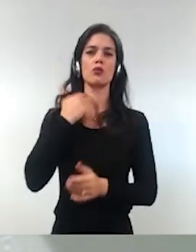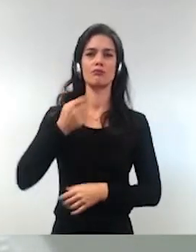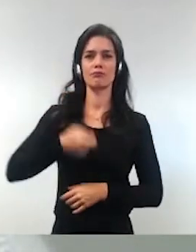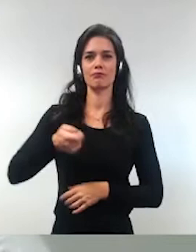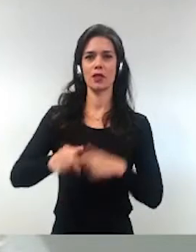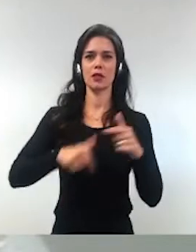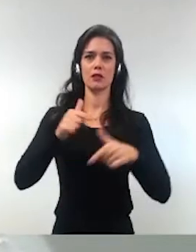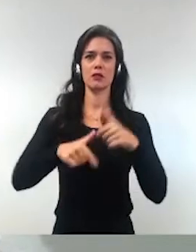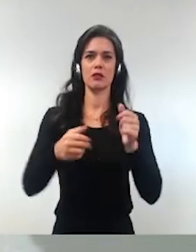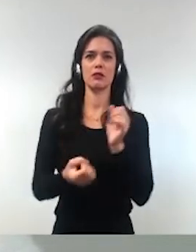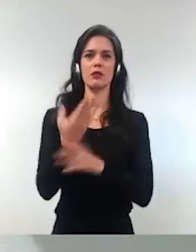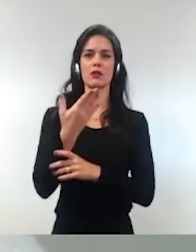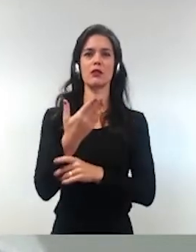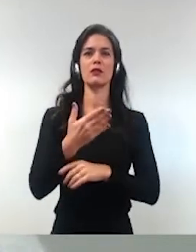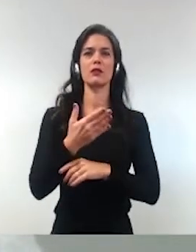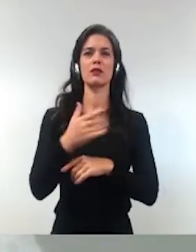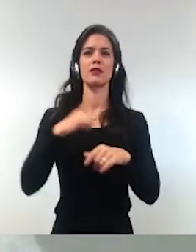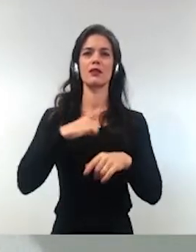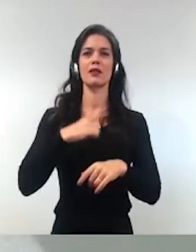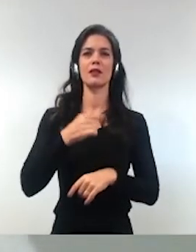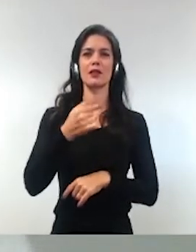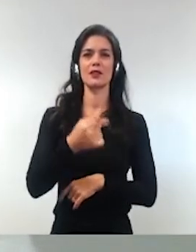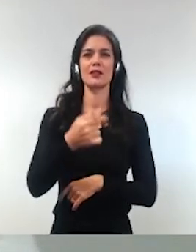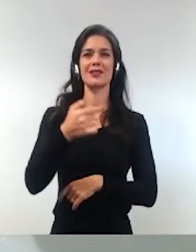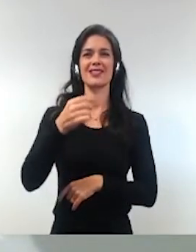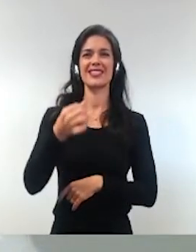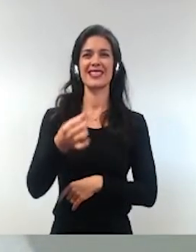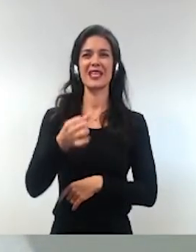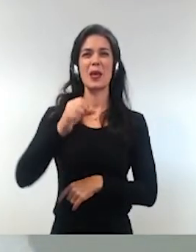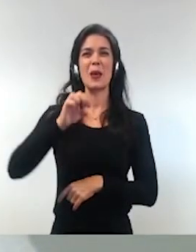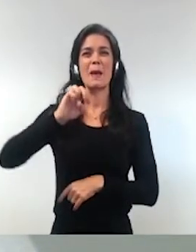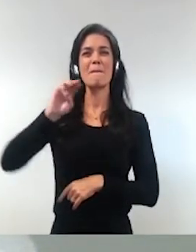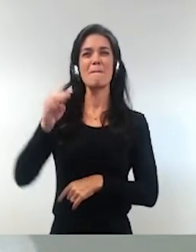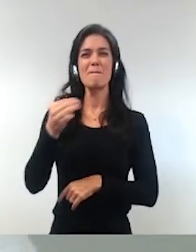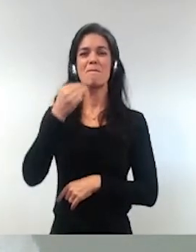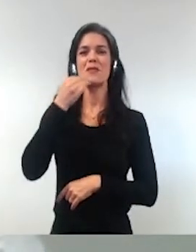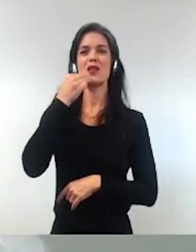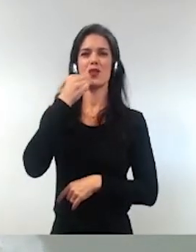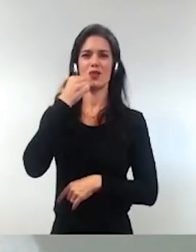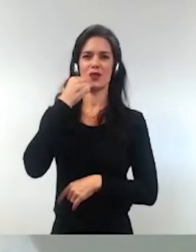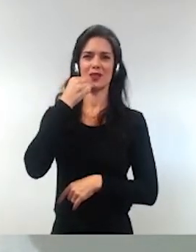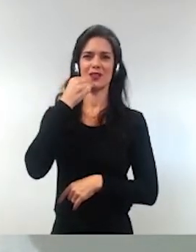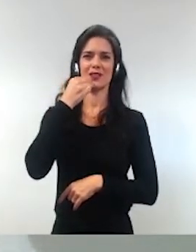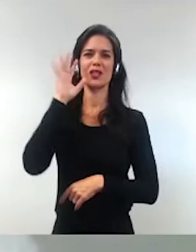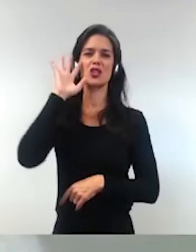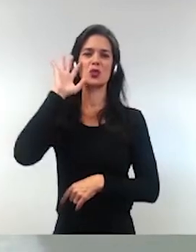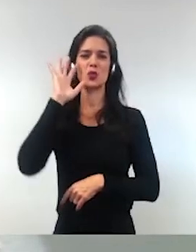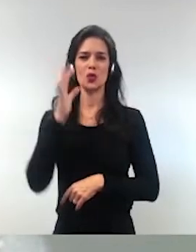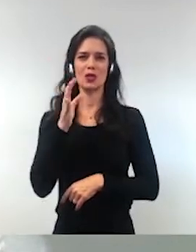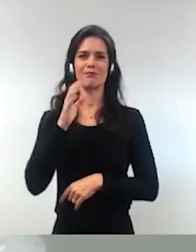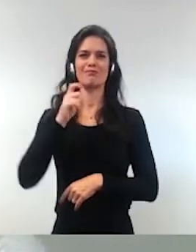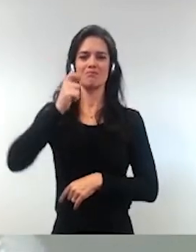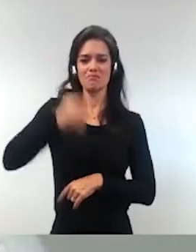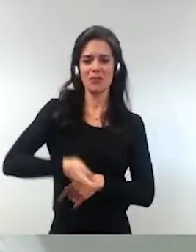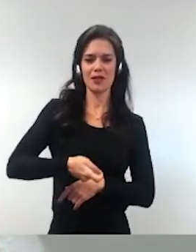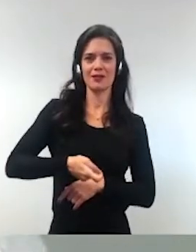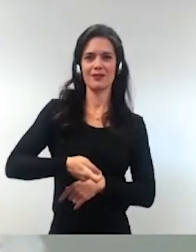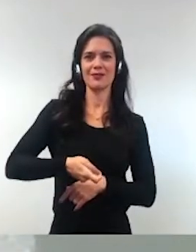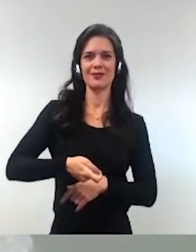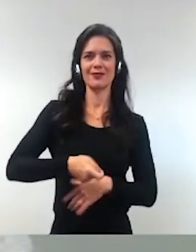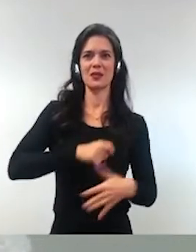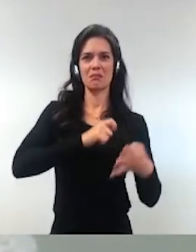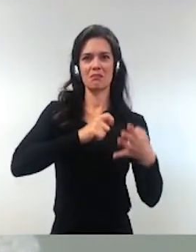todo produziu mais de 76 milhões de decisões entre